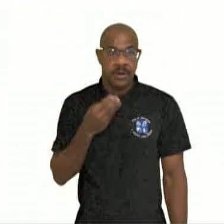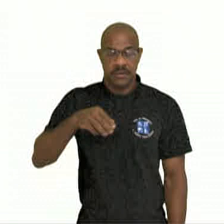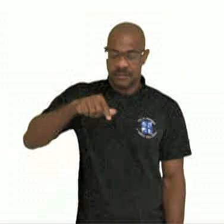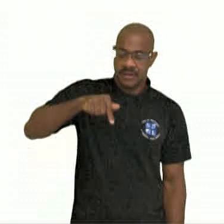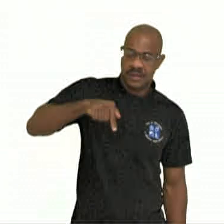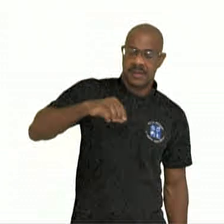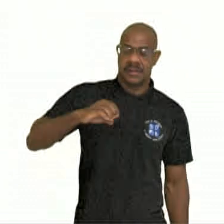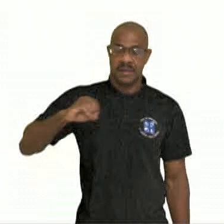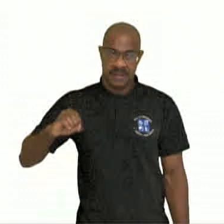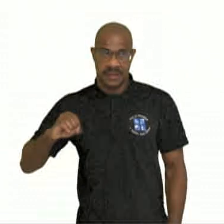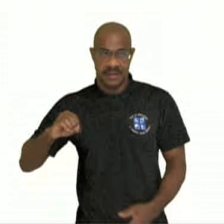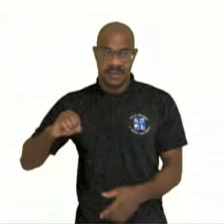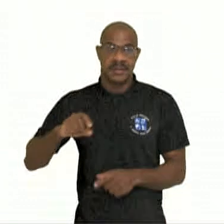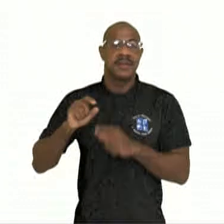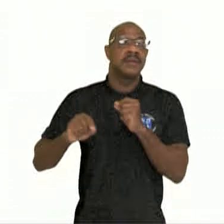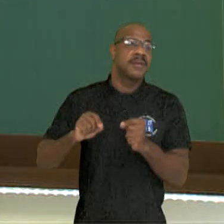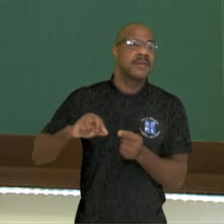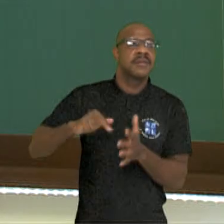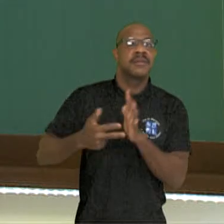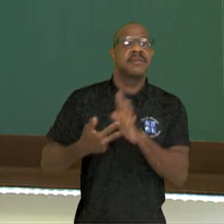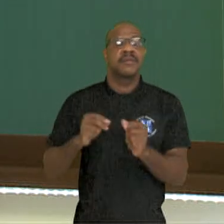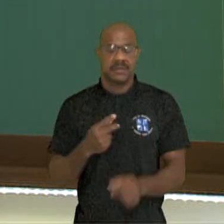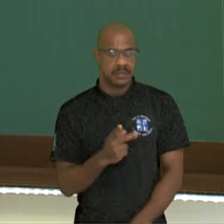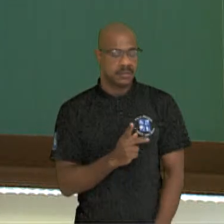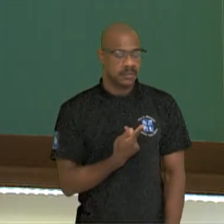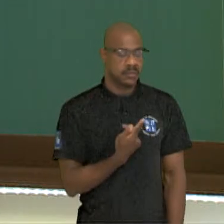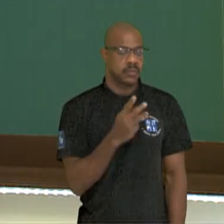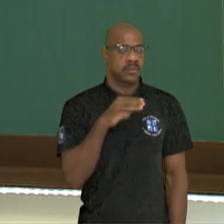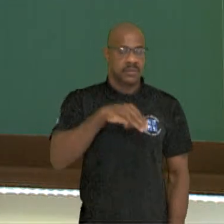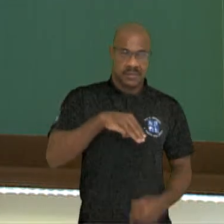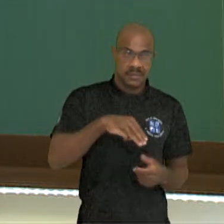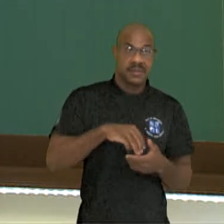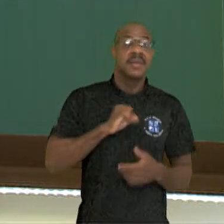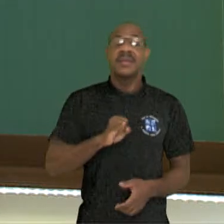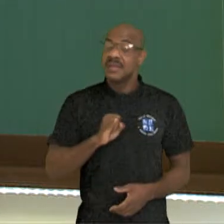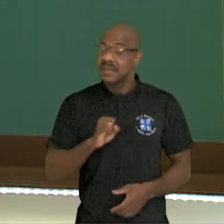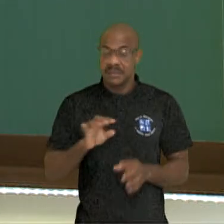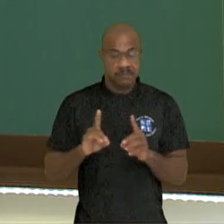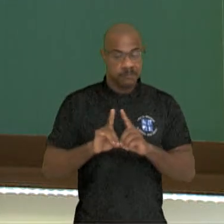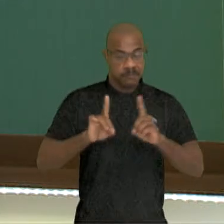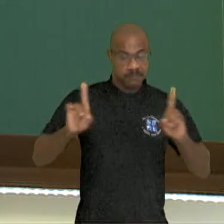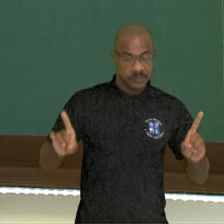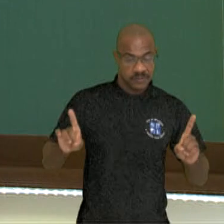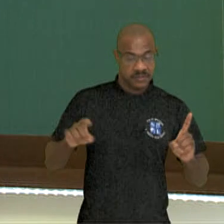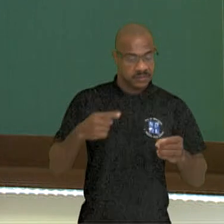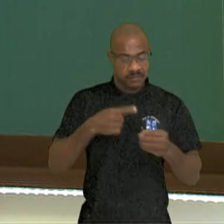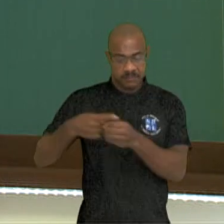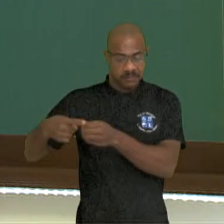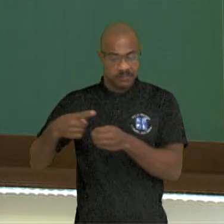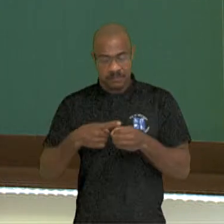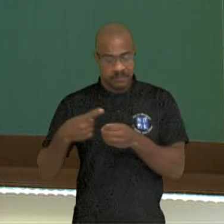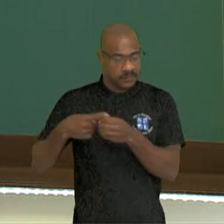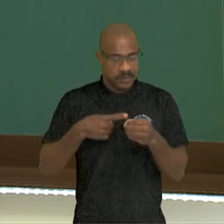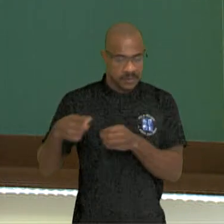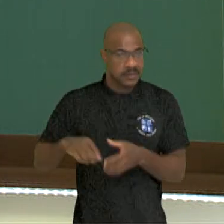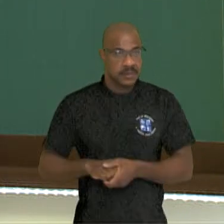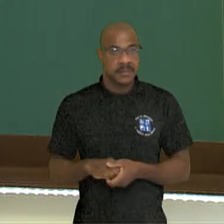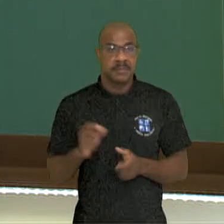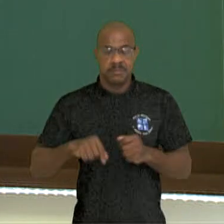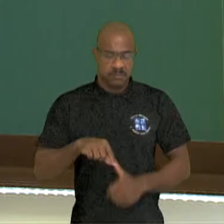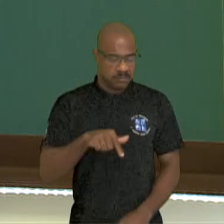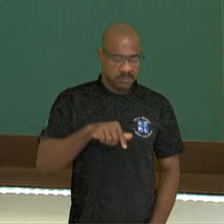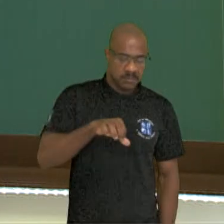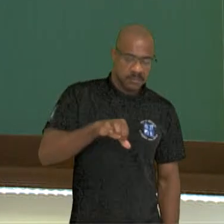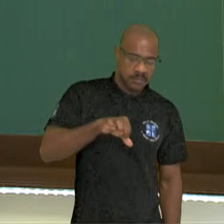a 97 quilômetros, se a distância fosse de 2 centímetros, nós pegaríamos simplesmente o número 97